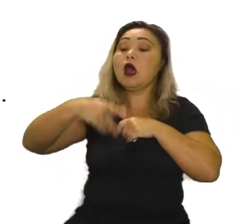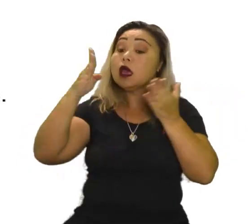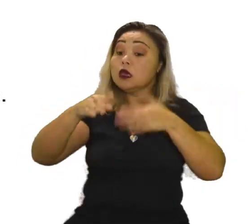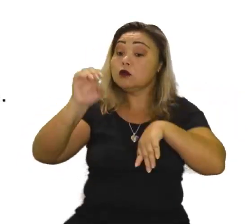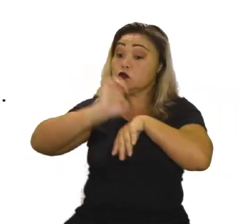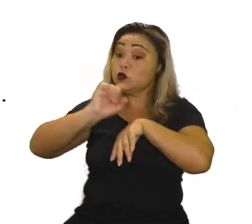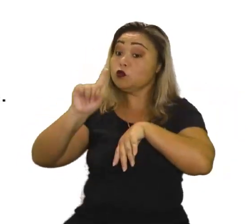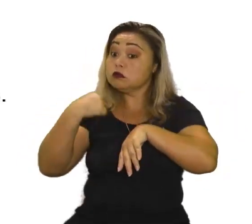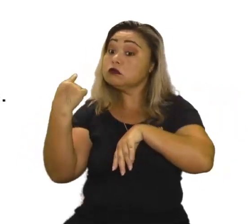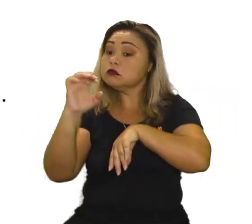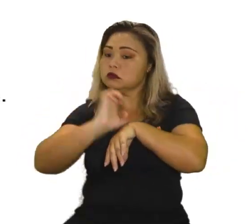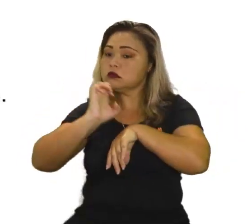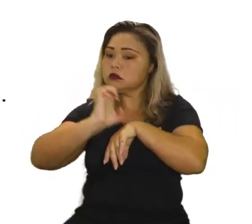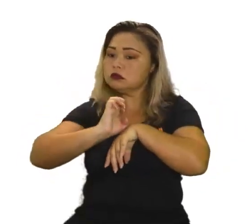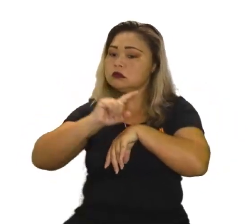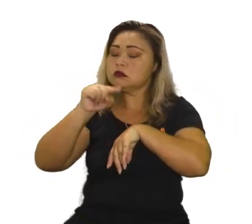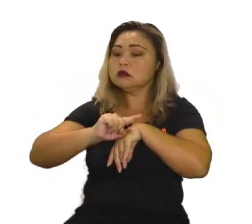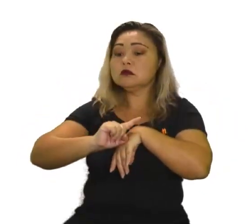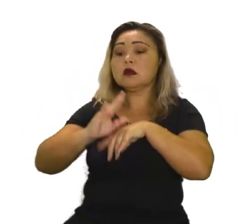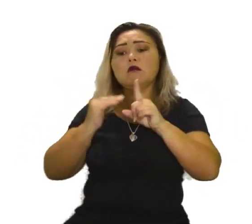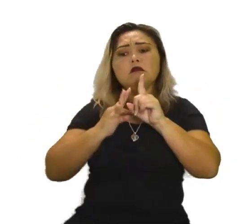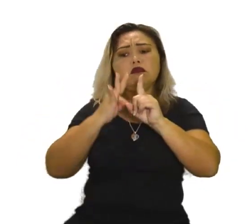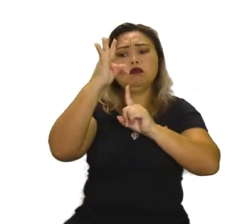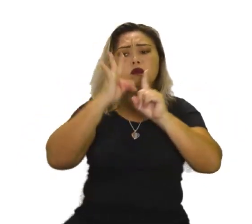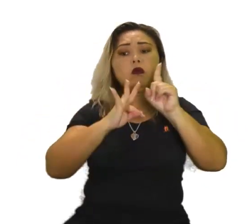estado, tá? Da temperatura.